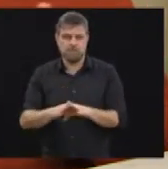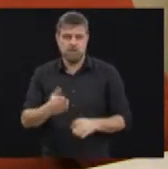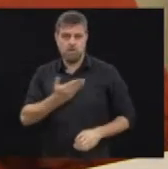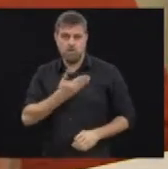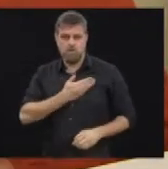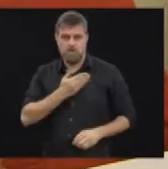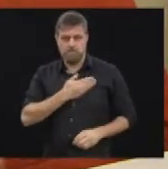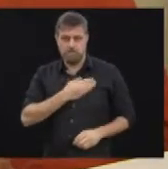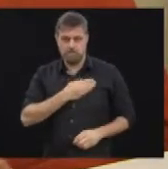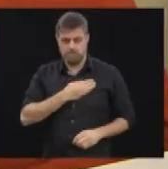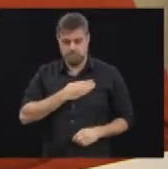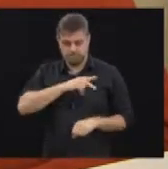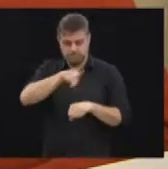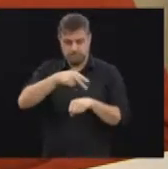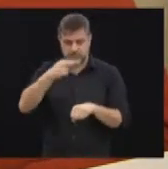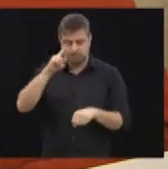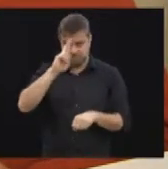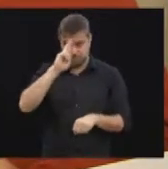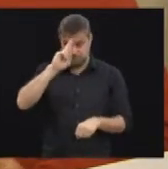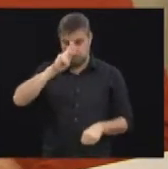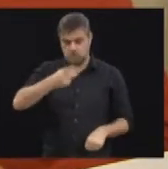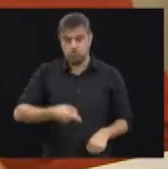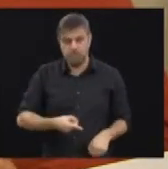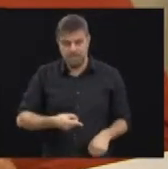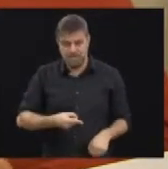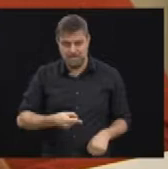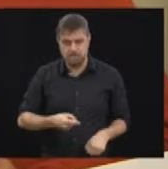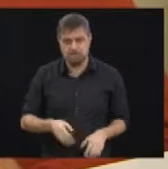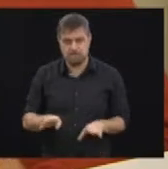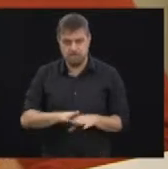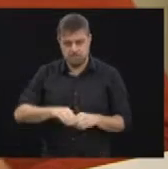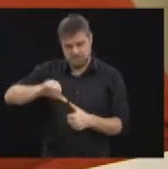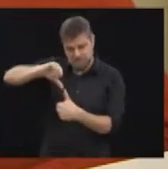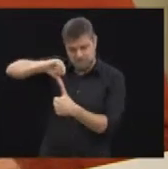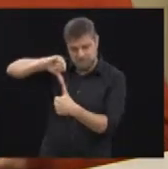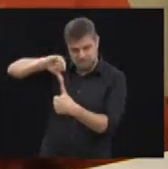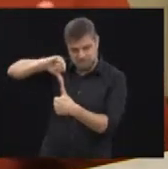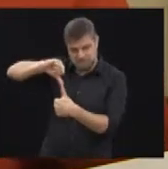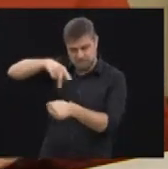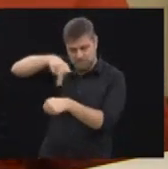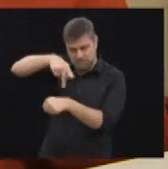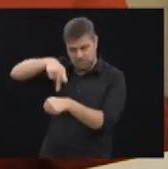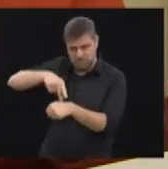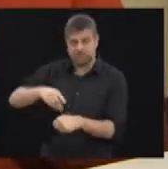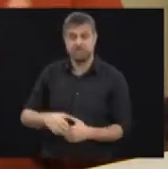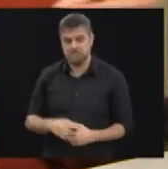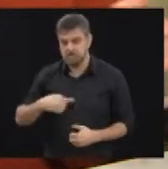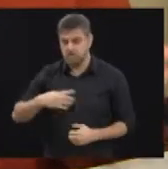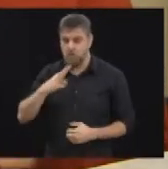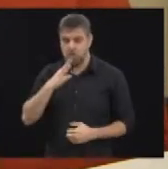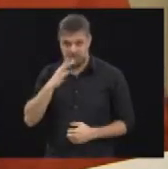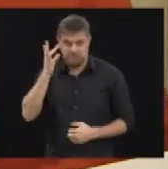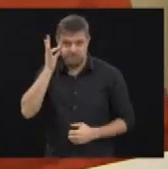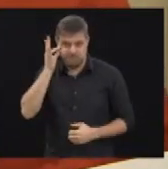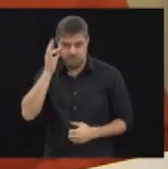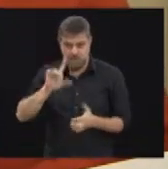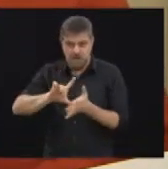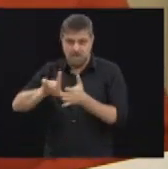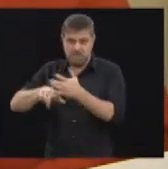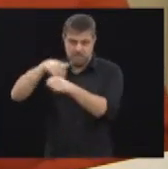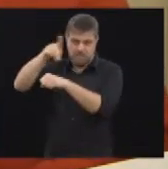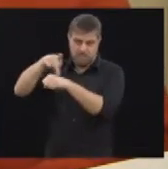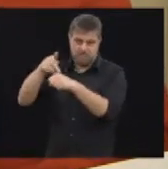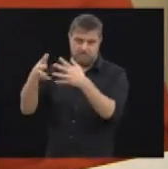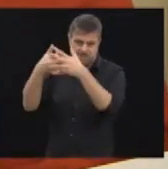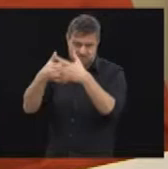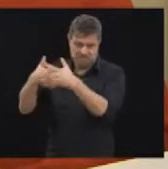outro colega da República Dominicana. Eu acabei conhecendo ele pessoalmente depois num congresso nos